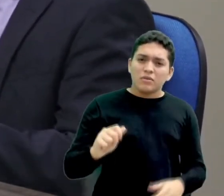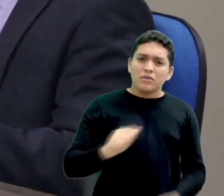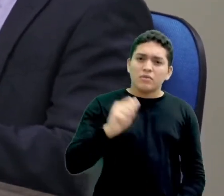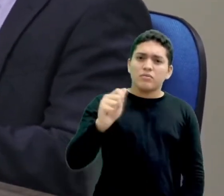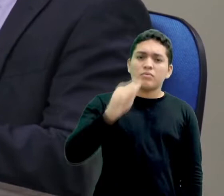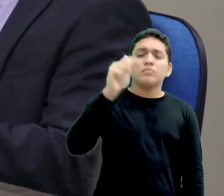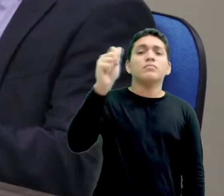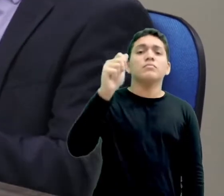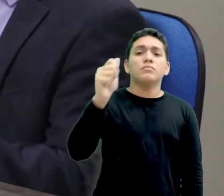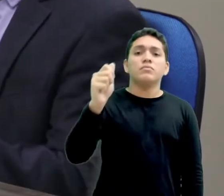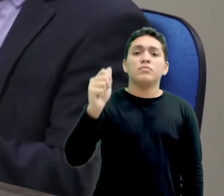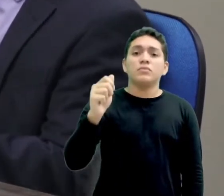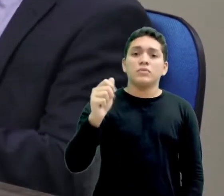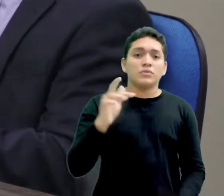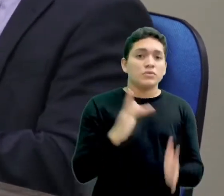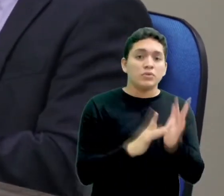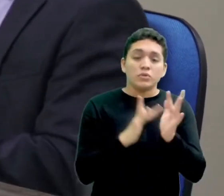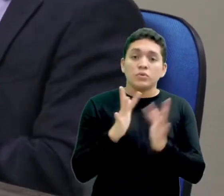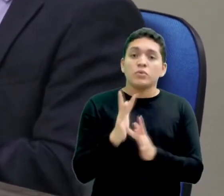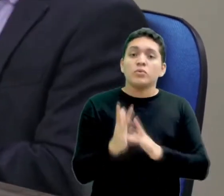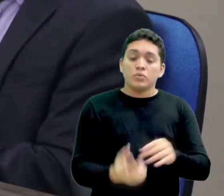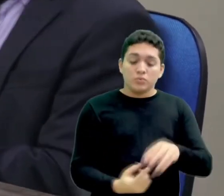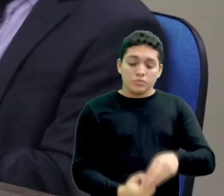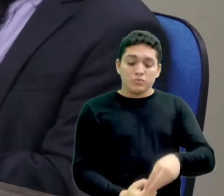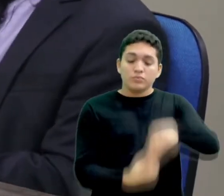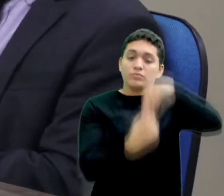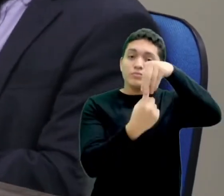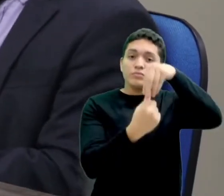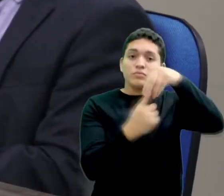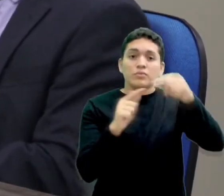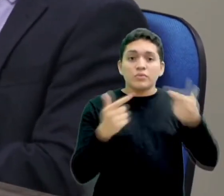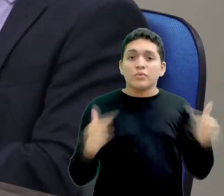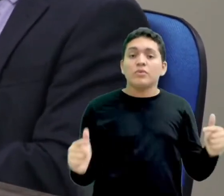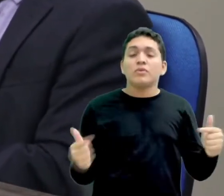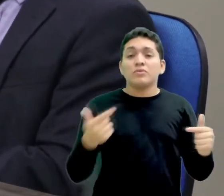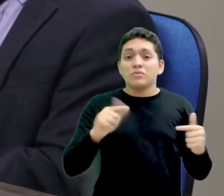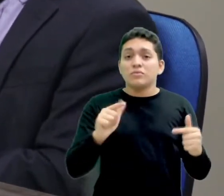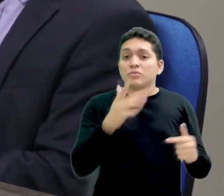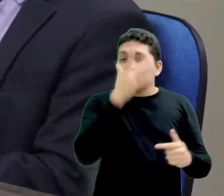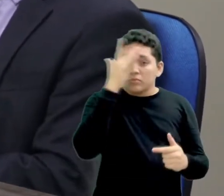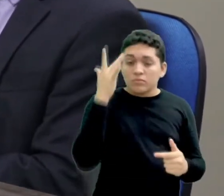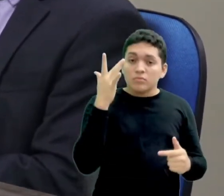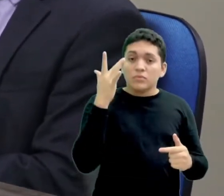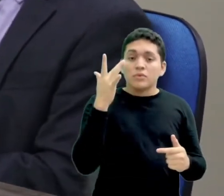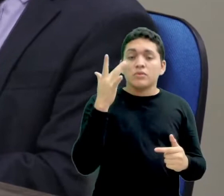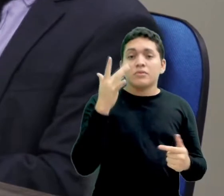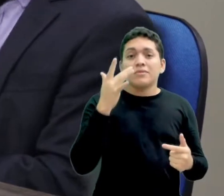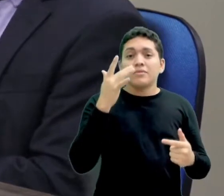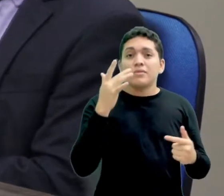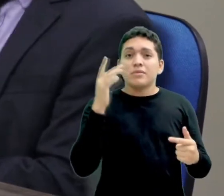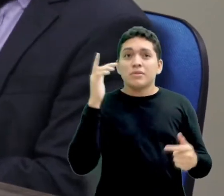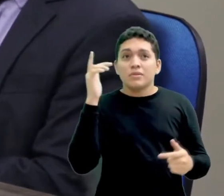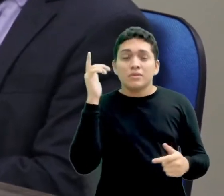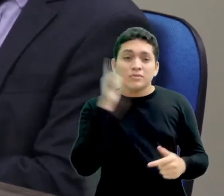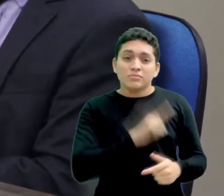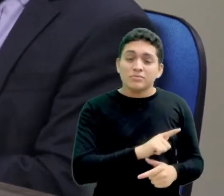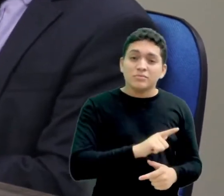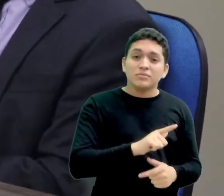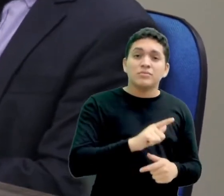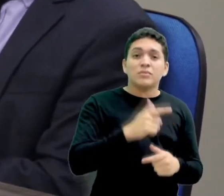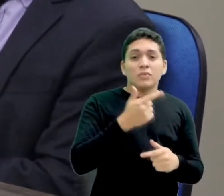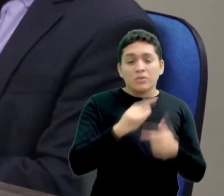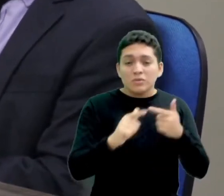é que veio em Jesus, é o único. Não há outro homem, não há outra pessoa que foi capaz de cumprir todos os aspectos da